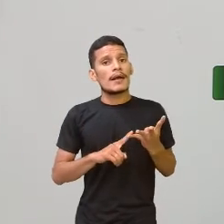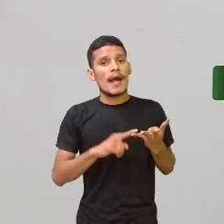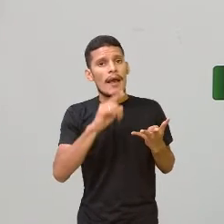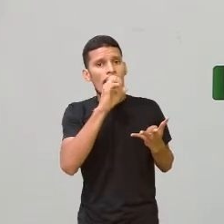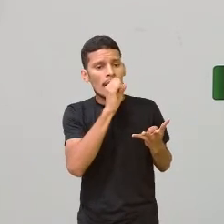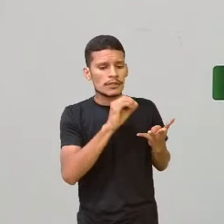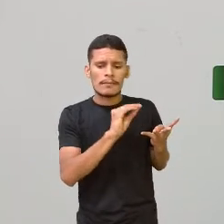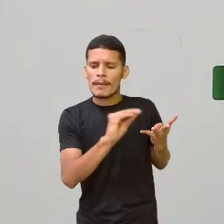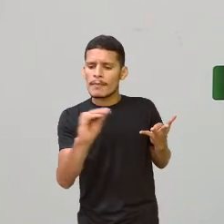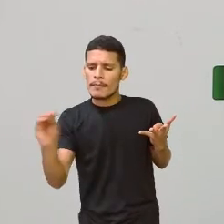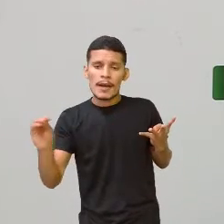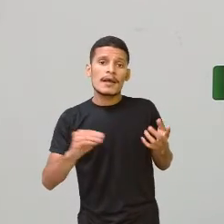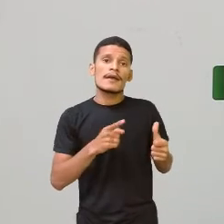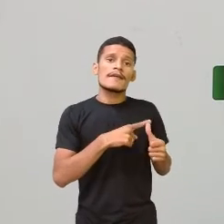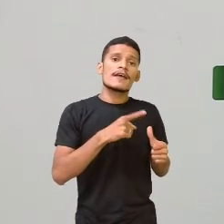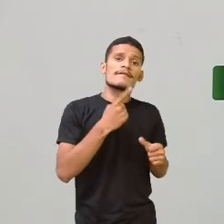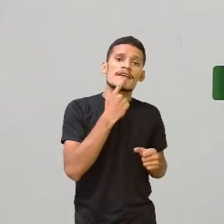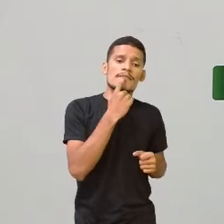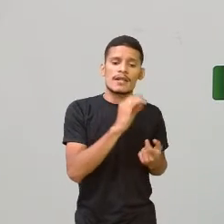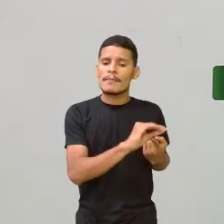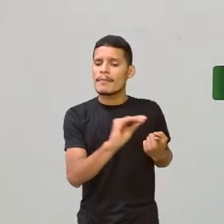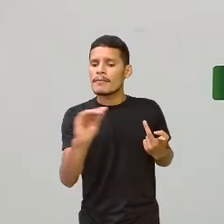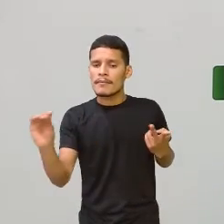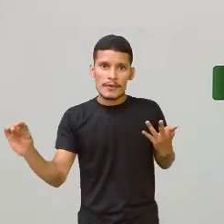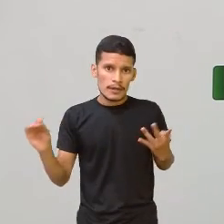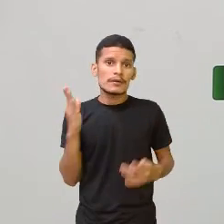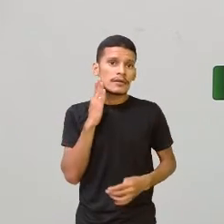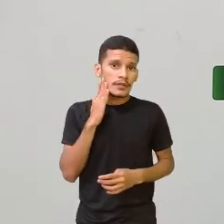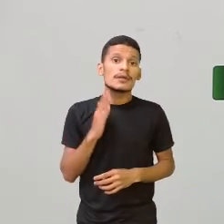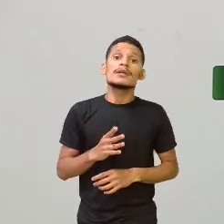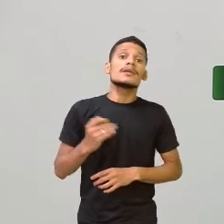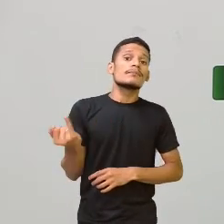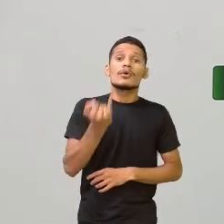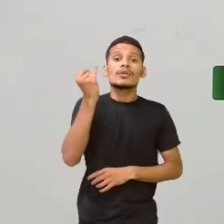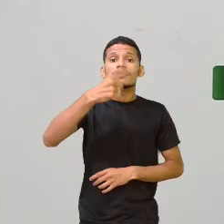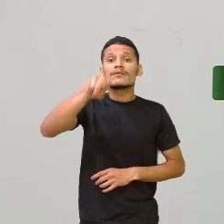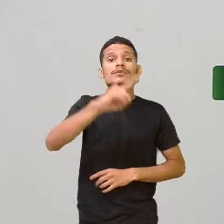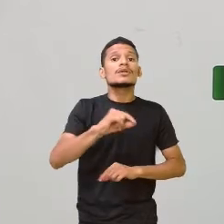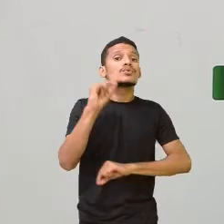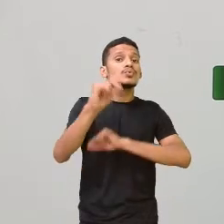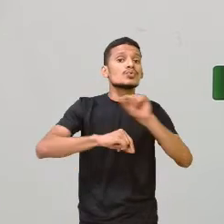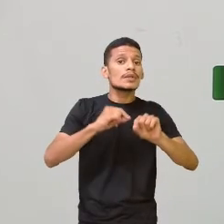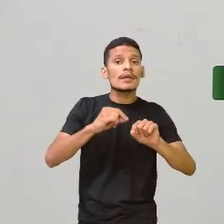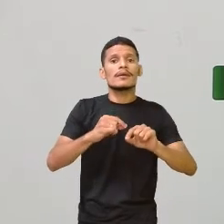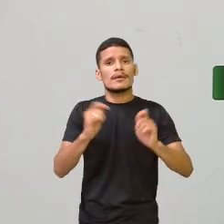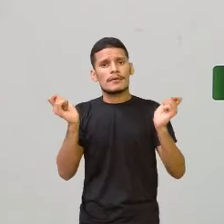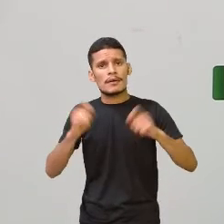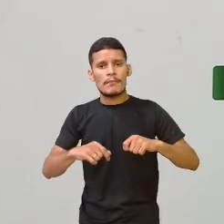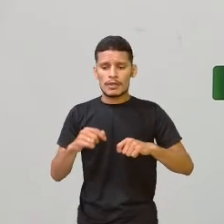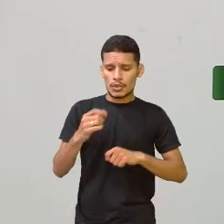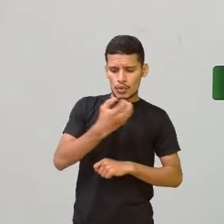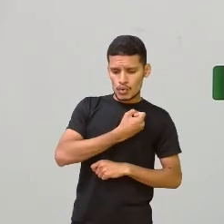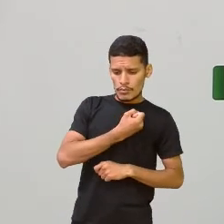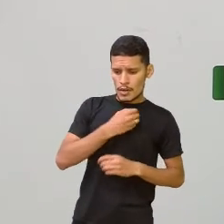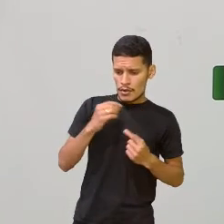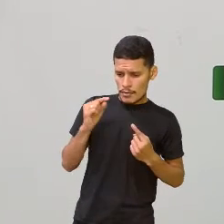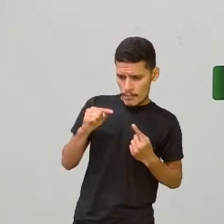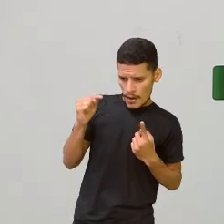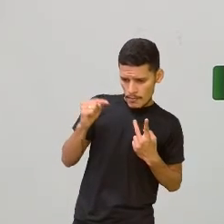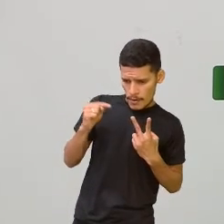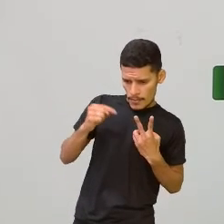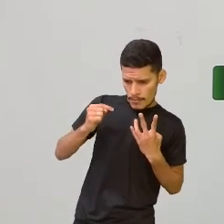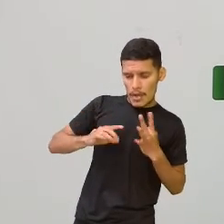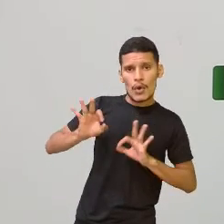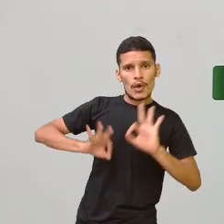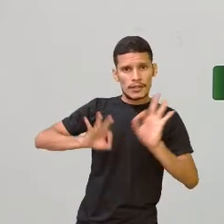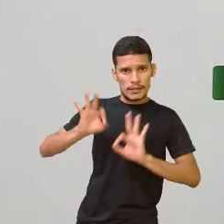que existem várias formas de dividir? O importante é saber colocar cada número no seu devido